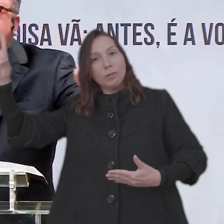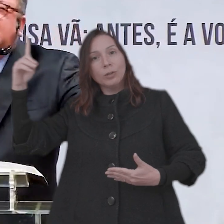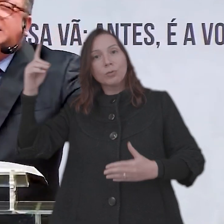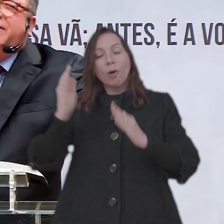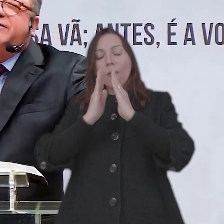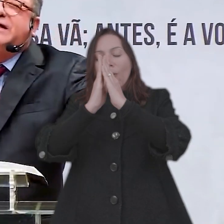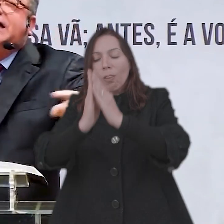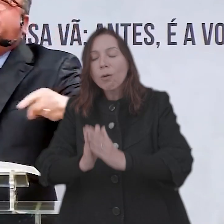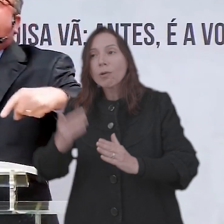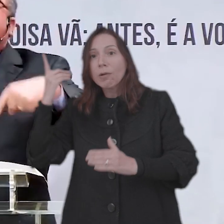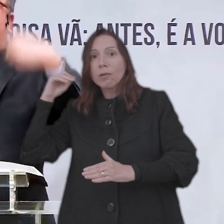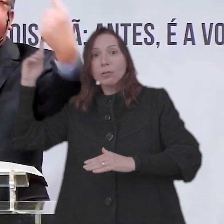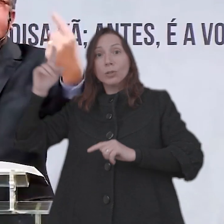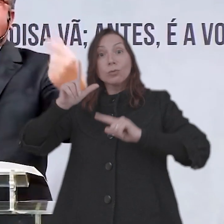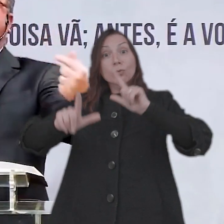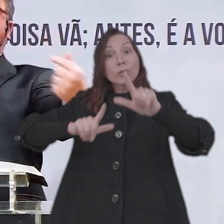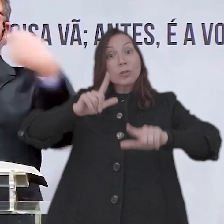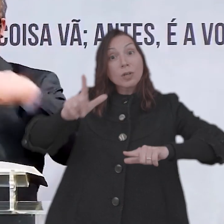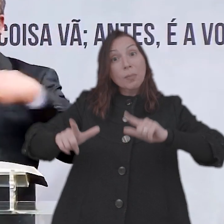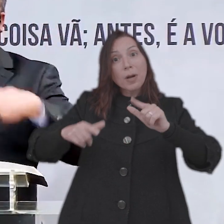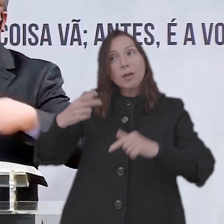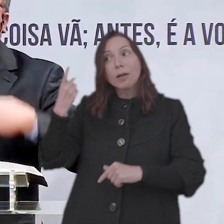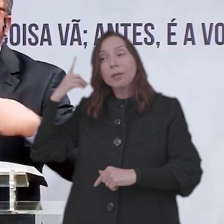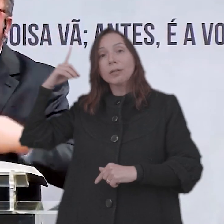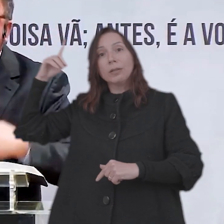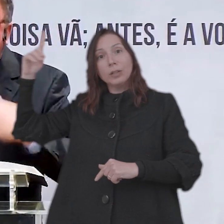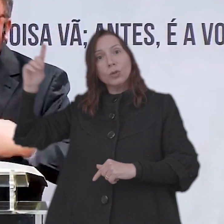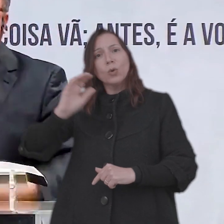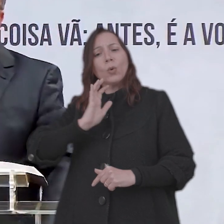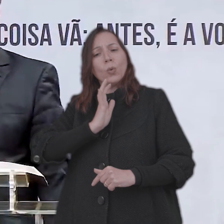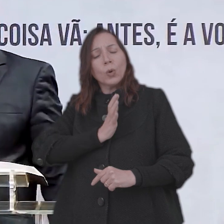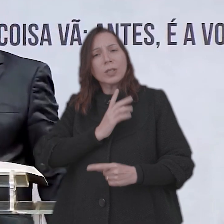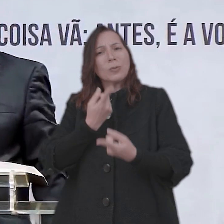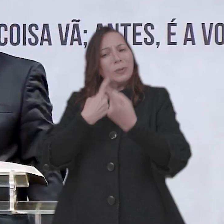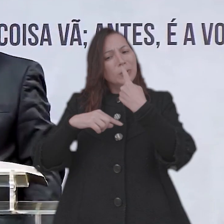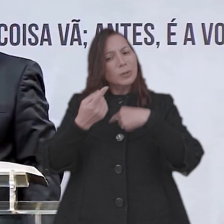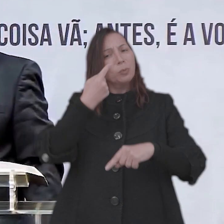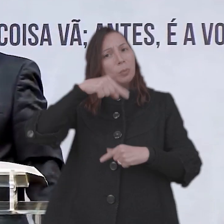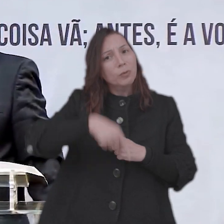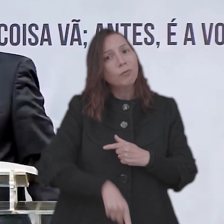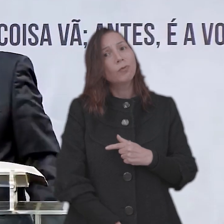Deus, nós devemos fazer tudo para Deus de todo o nosso coração.